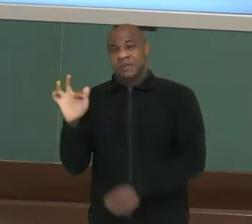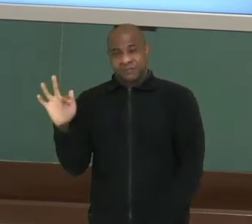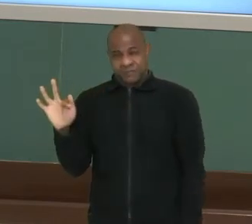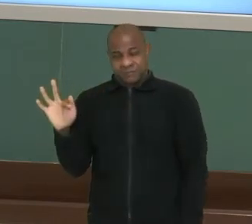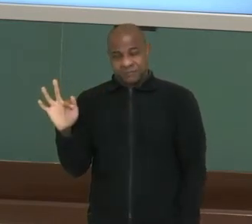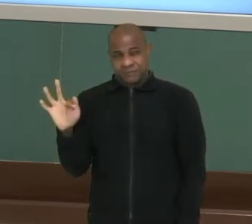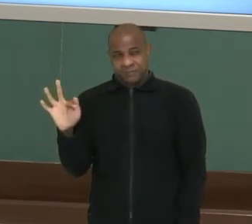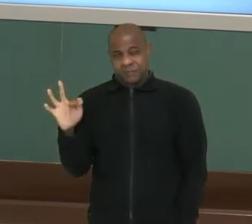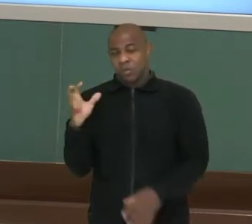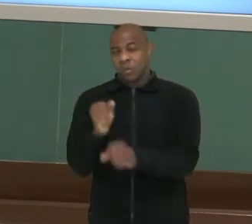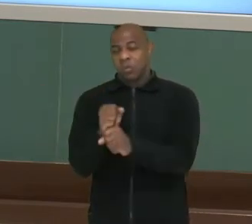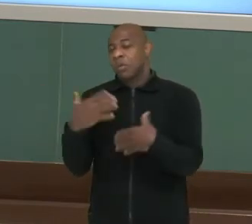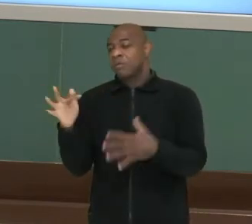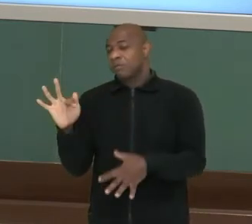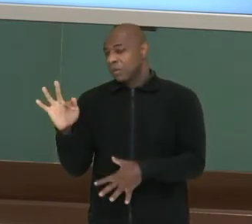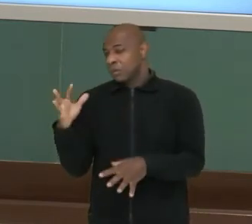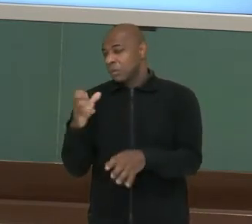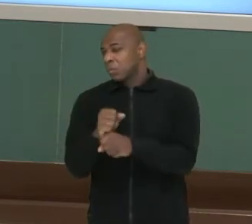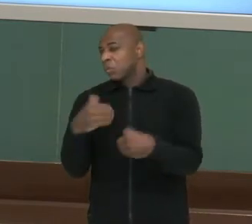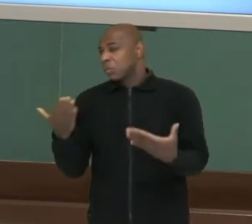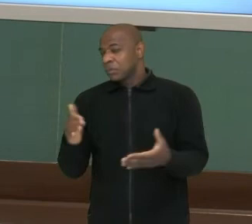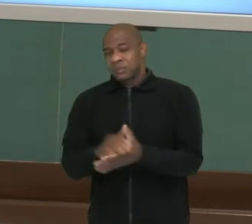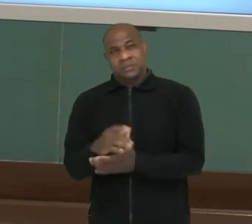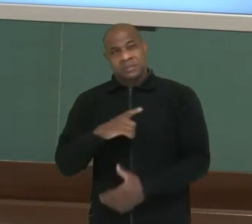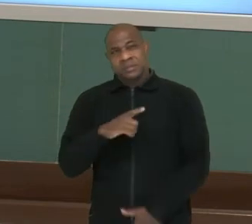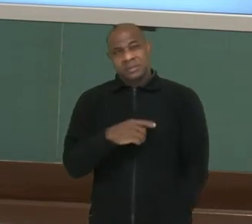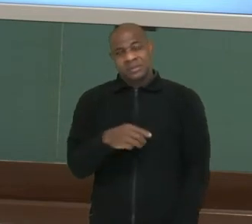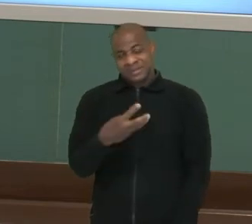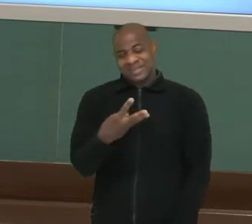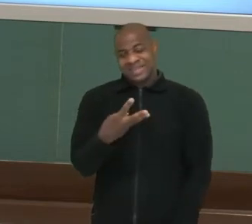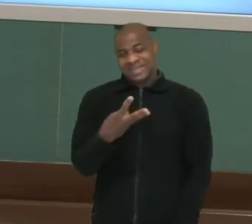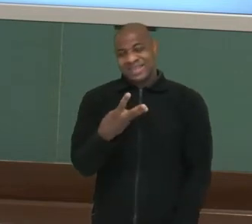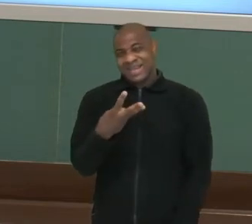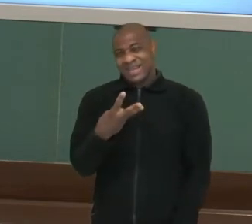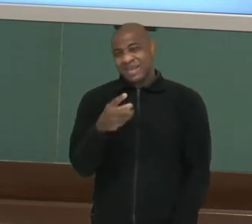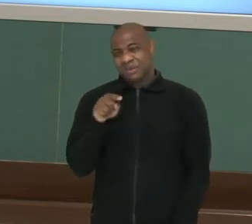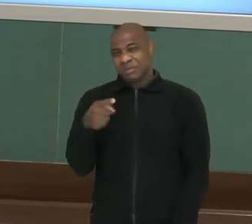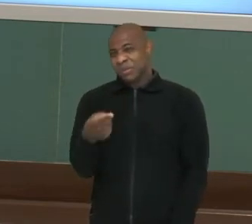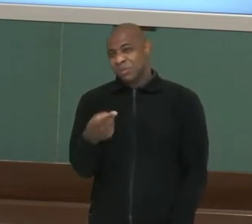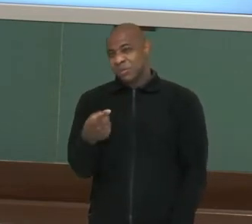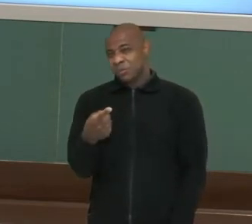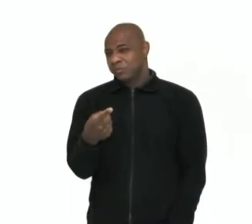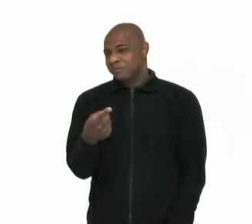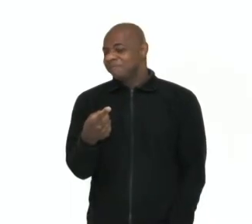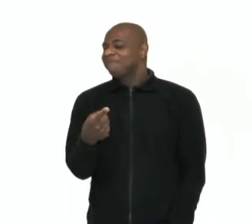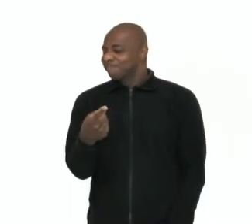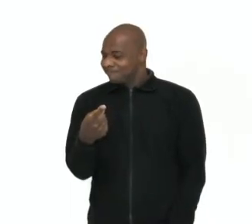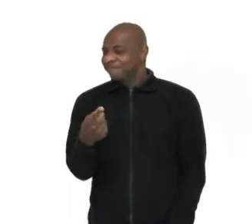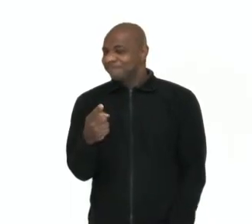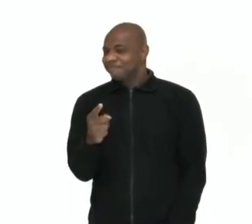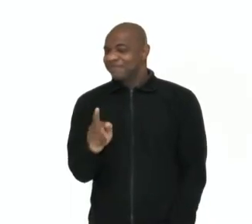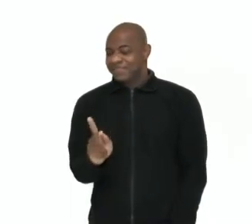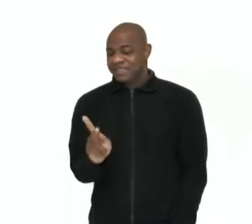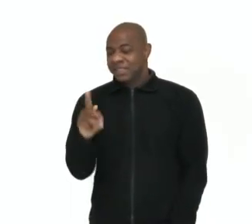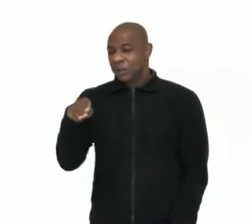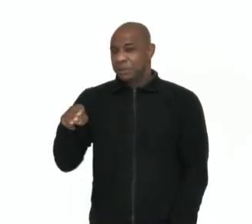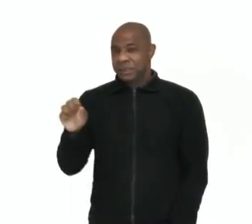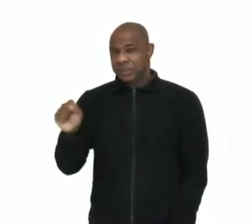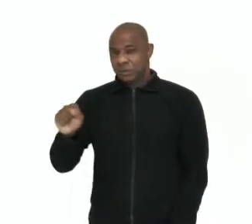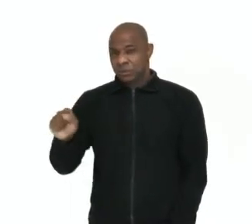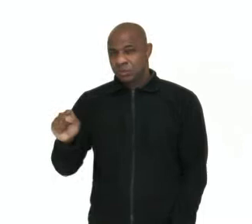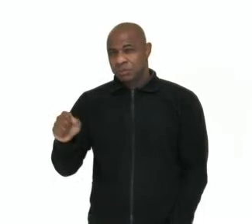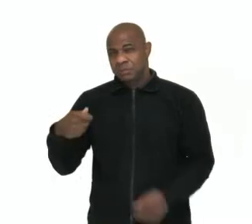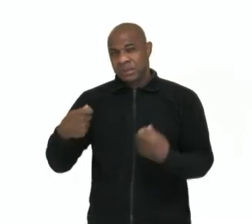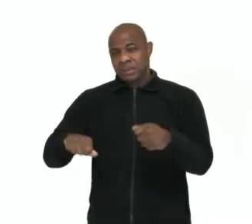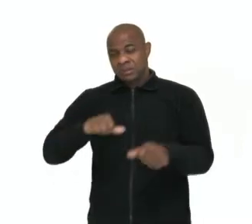lá. A velocidade, lembre-se, nós temos 300 mil quilômetros por segundo. Como o comprimento de onda está em metro, nós